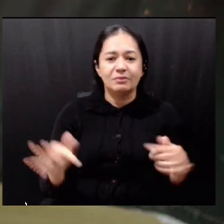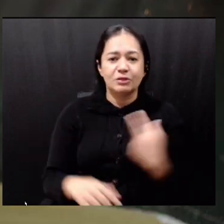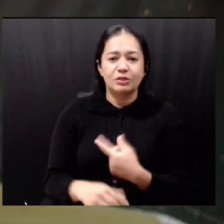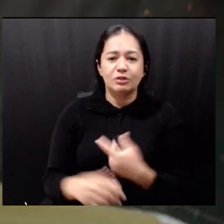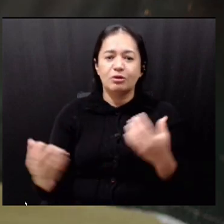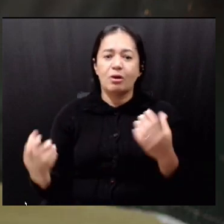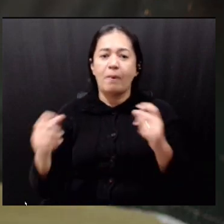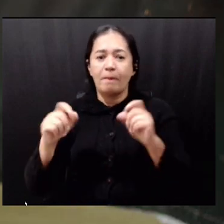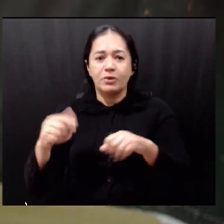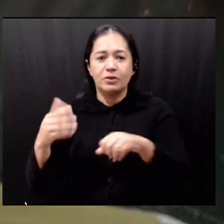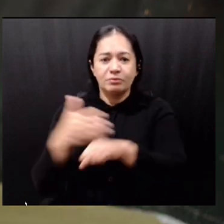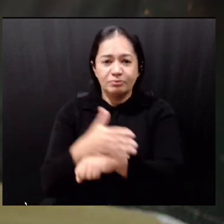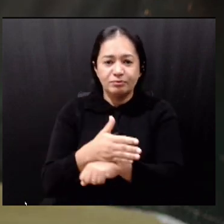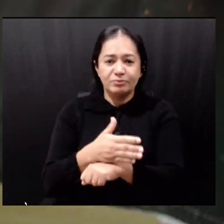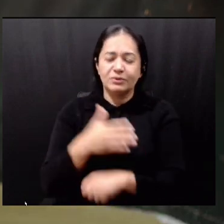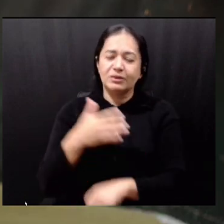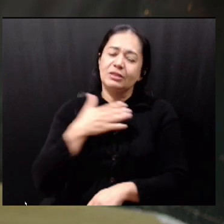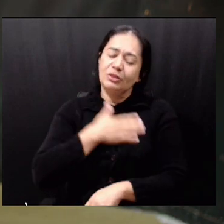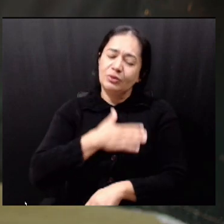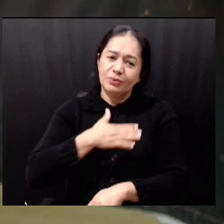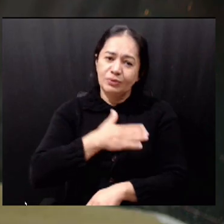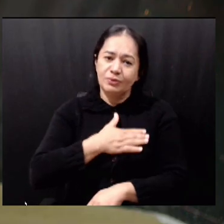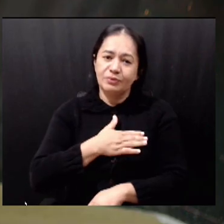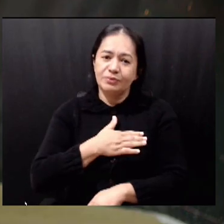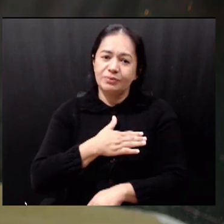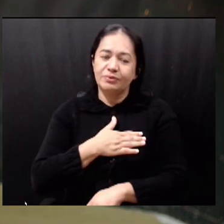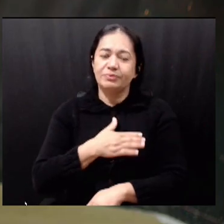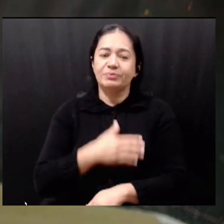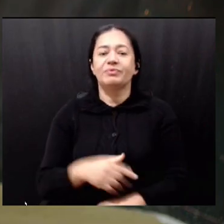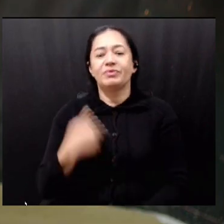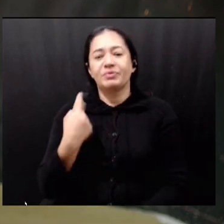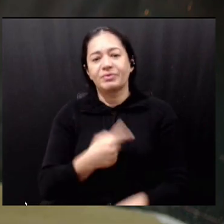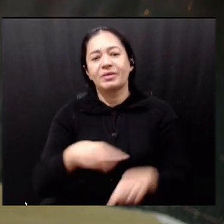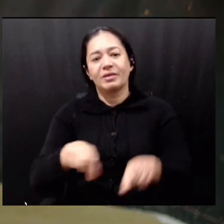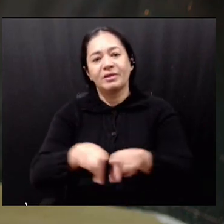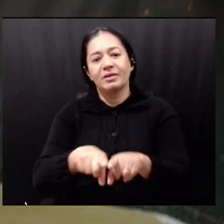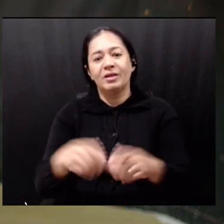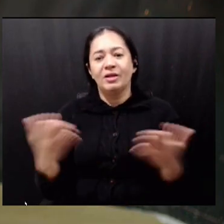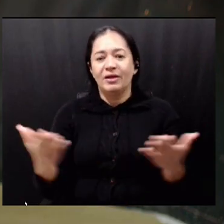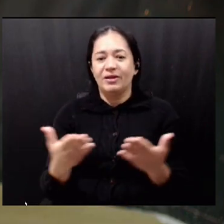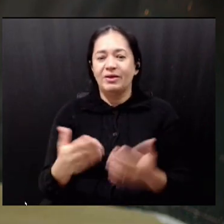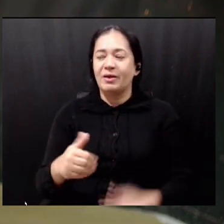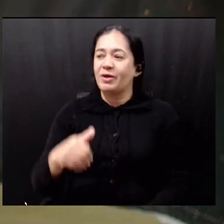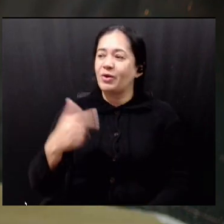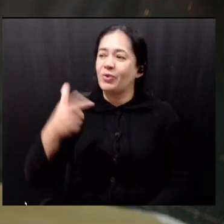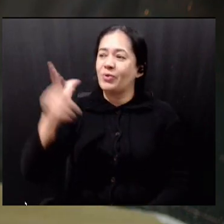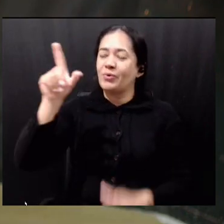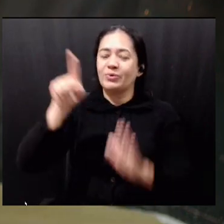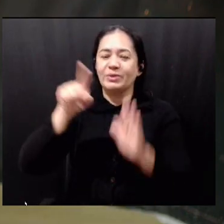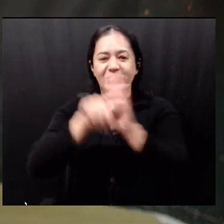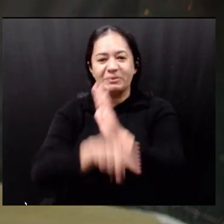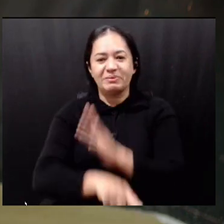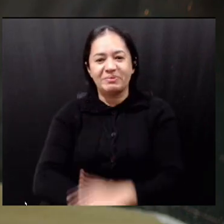é tão gostoso pra eles e pra nós também, né? 8h51, pode mandar a produção mais perguntas pra gente, vamos lá, estamos falando